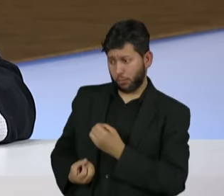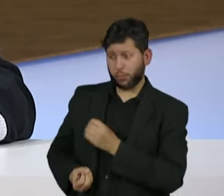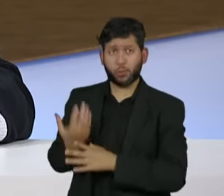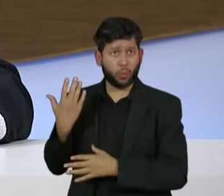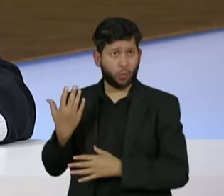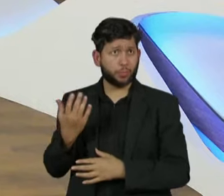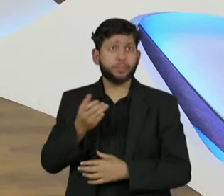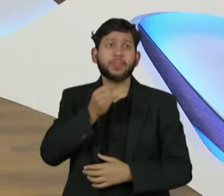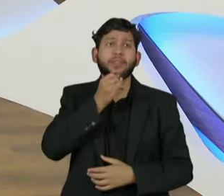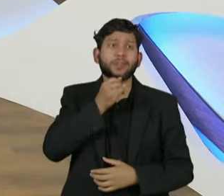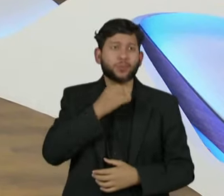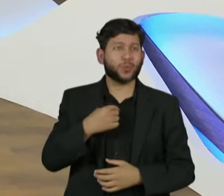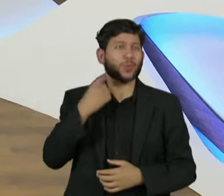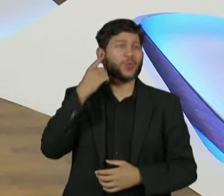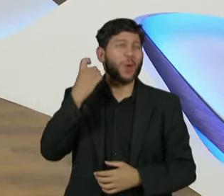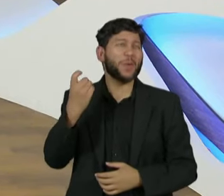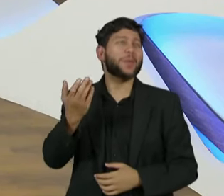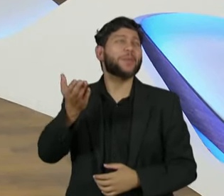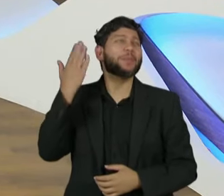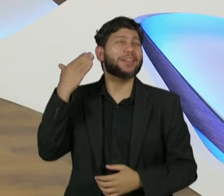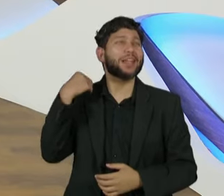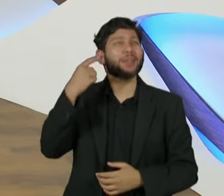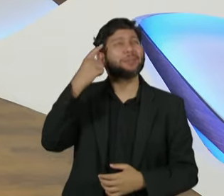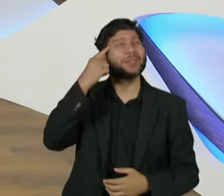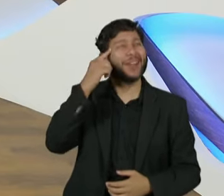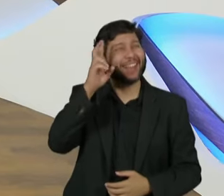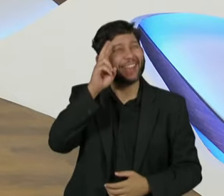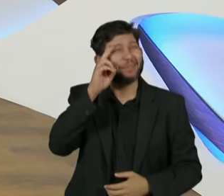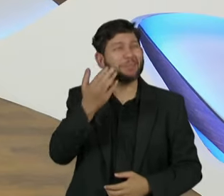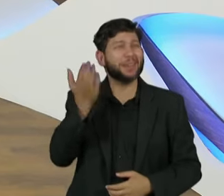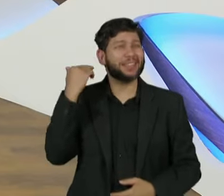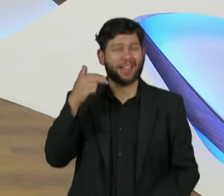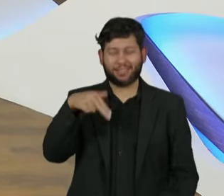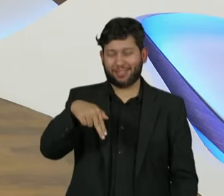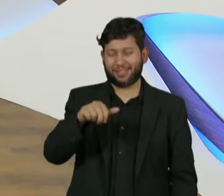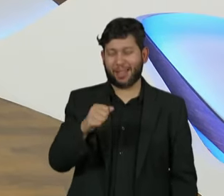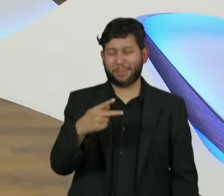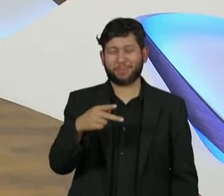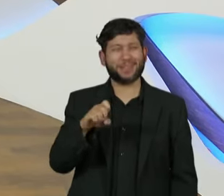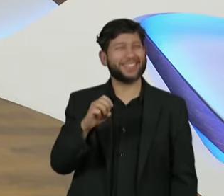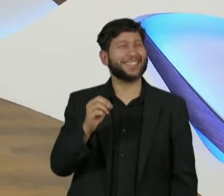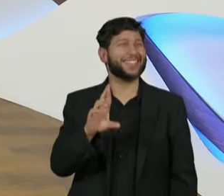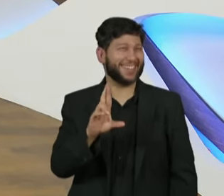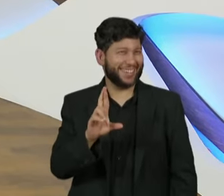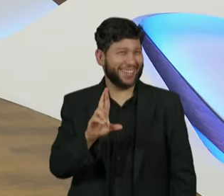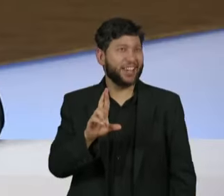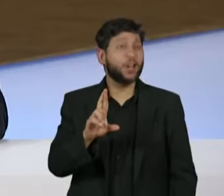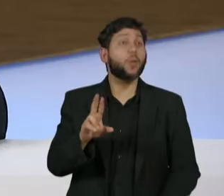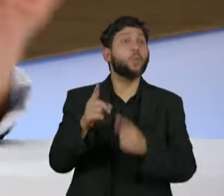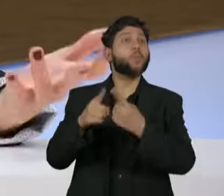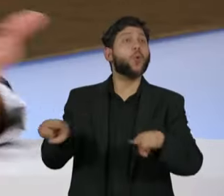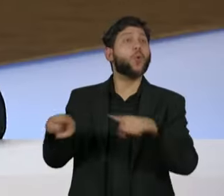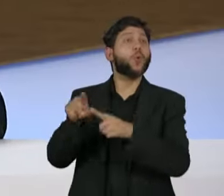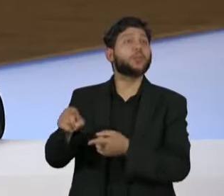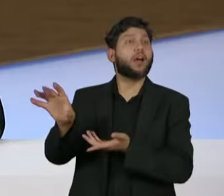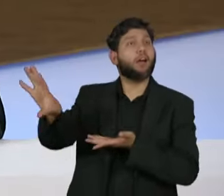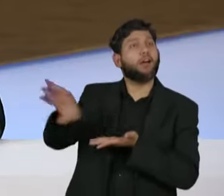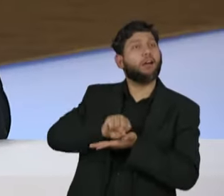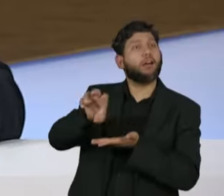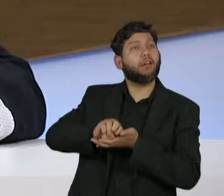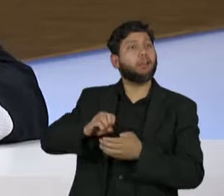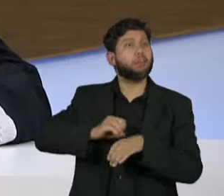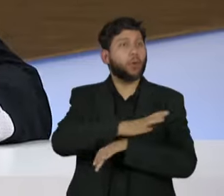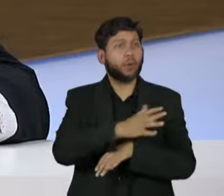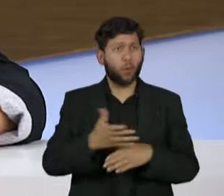indústria fonográfica achou que o grande pesadelo dela era um napster né E na verdade agora o negócio mudou agora você tem o Paul McCartney